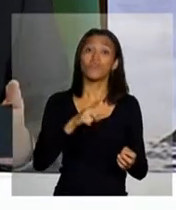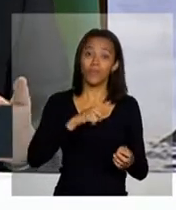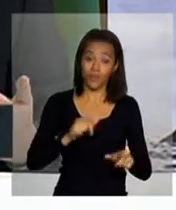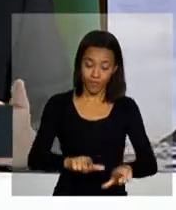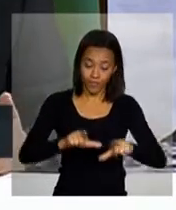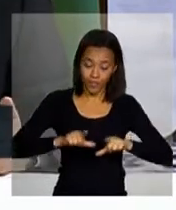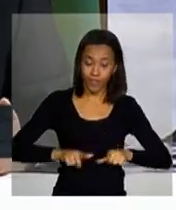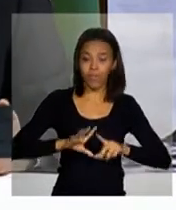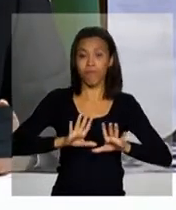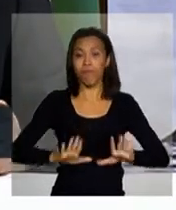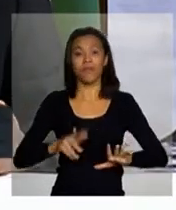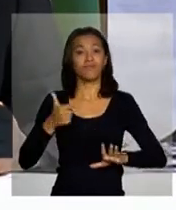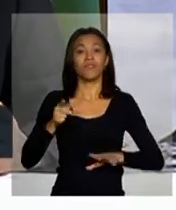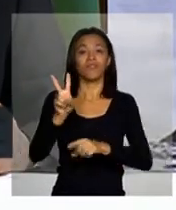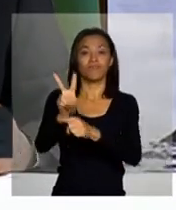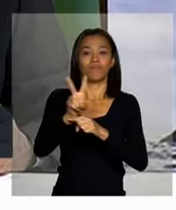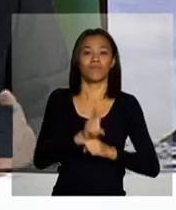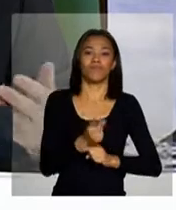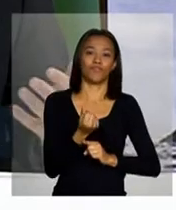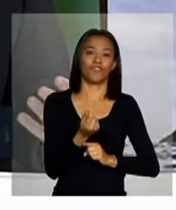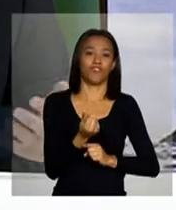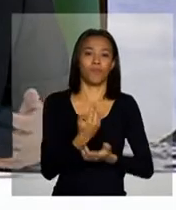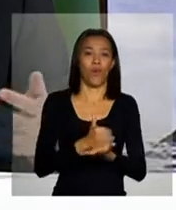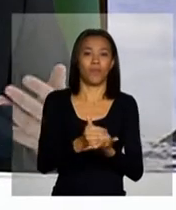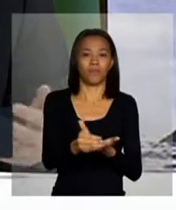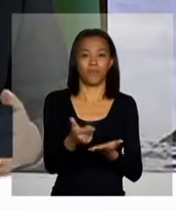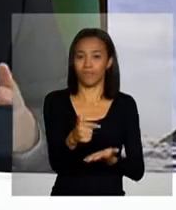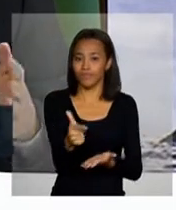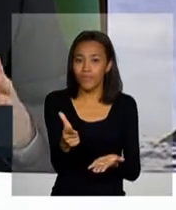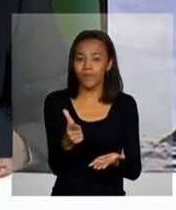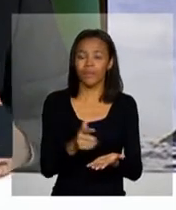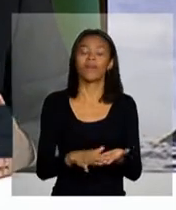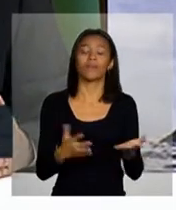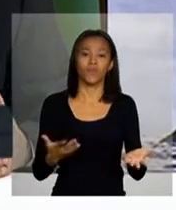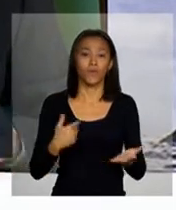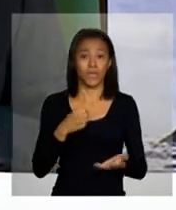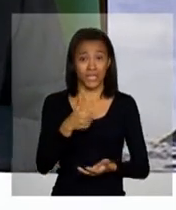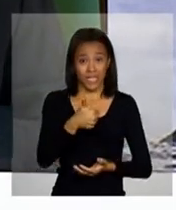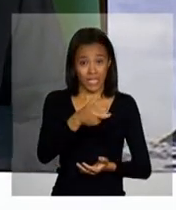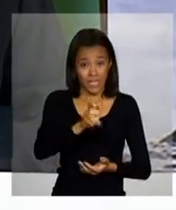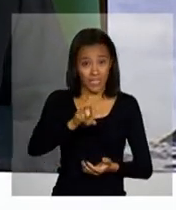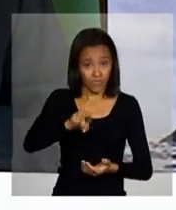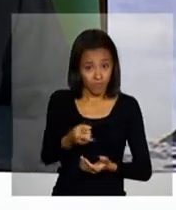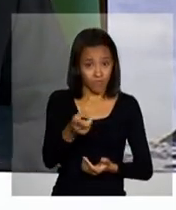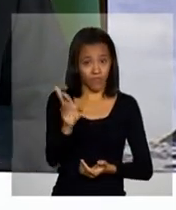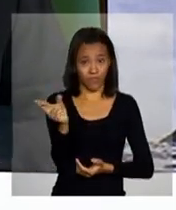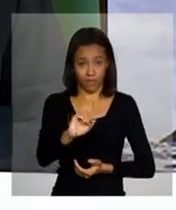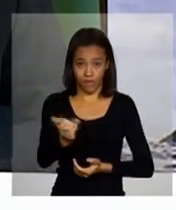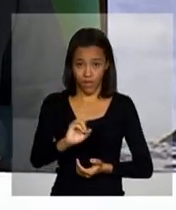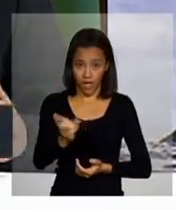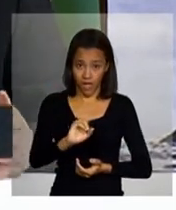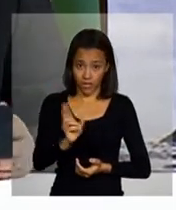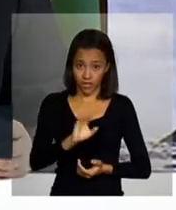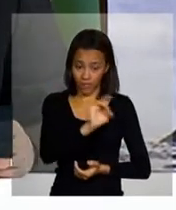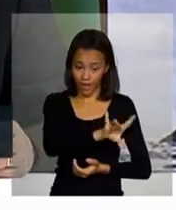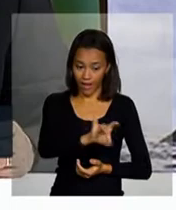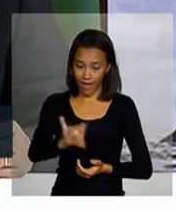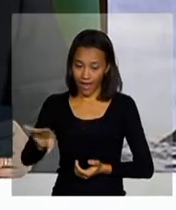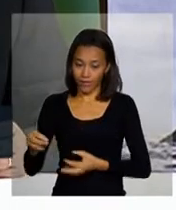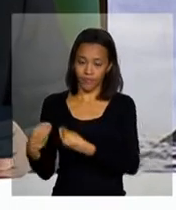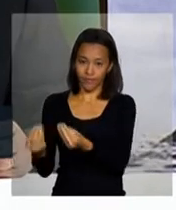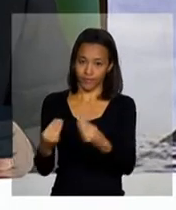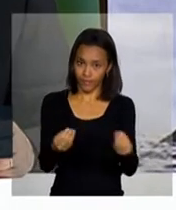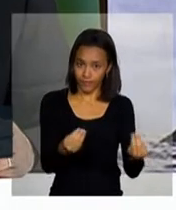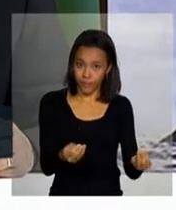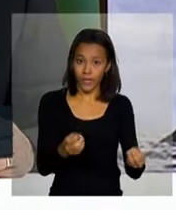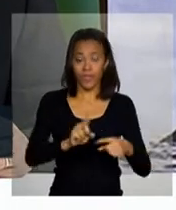para começar a produzir. Também estamos imaginando R$15 mil para cada um deles.